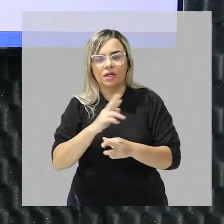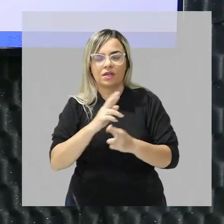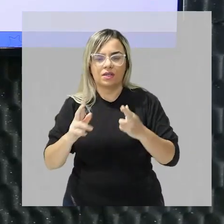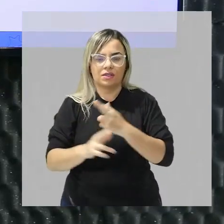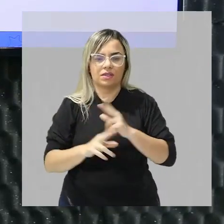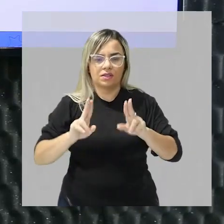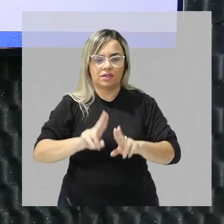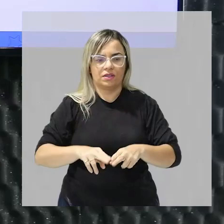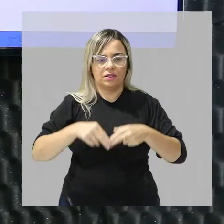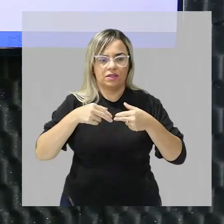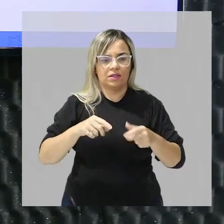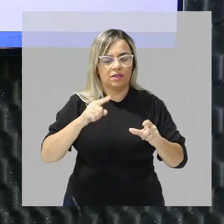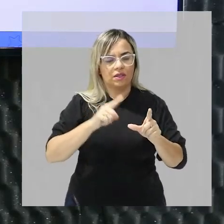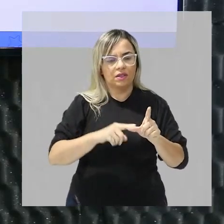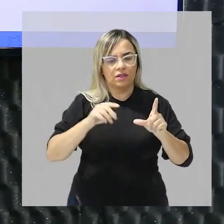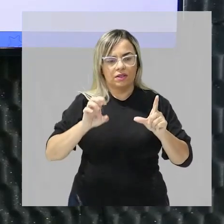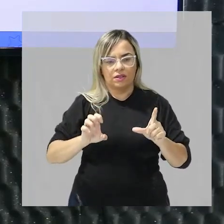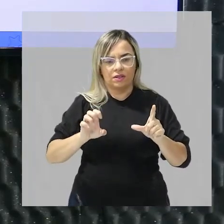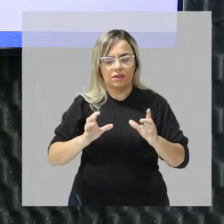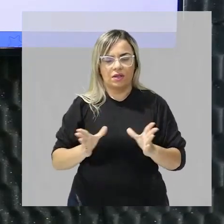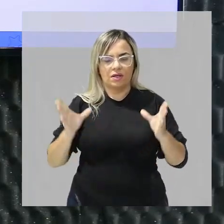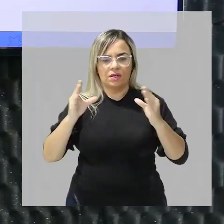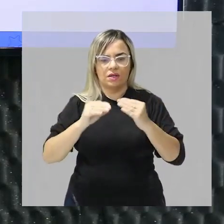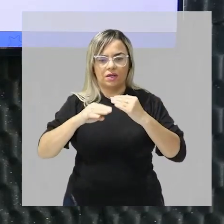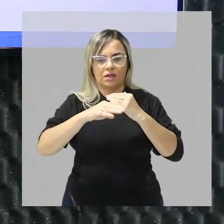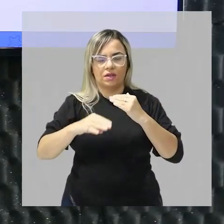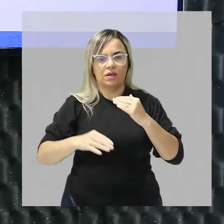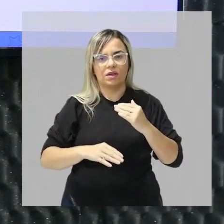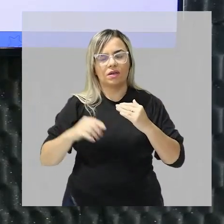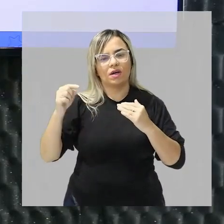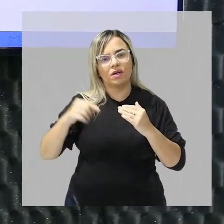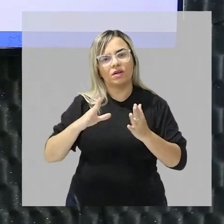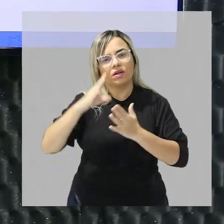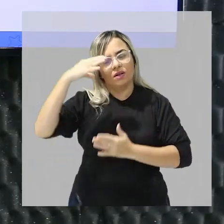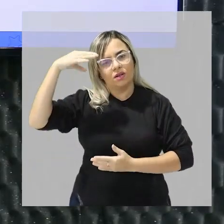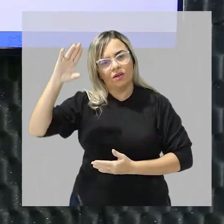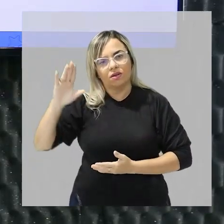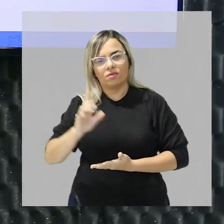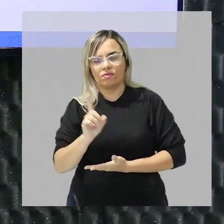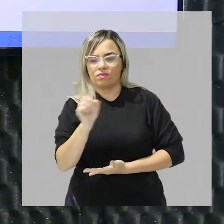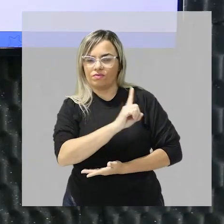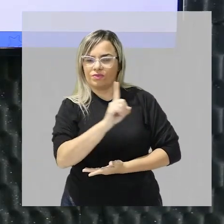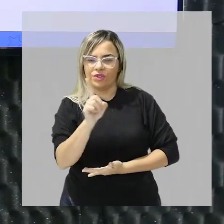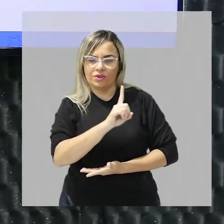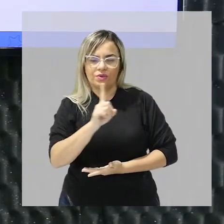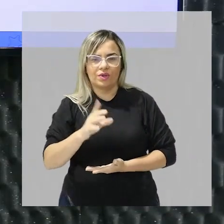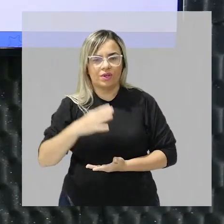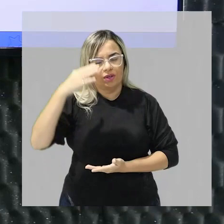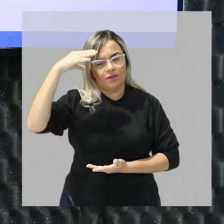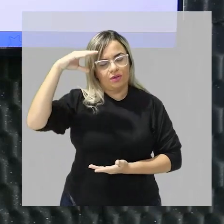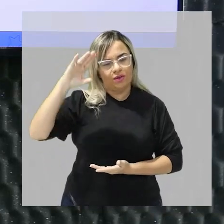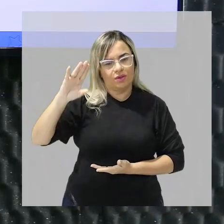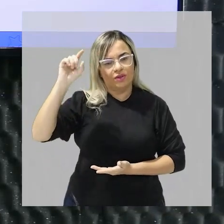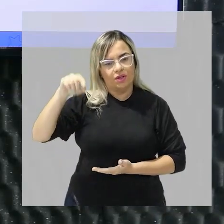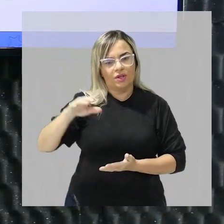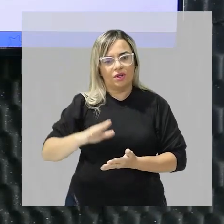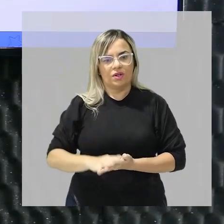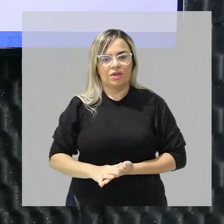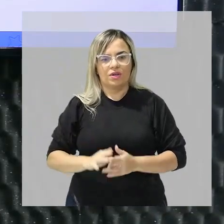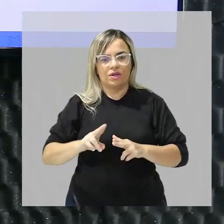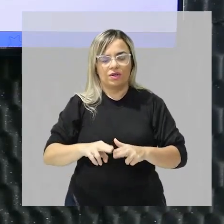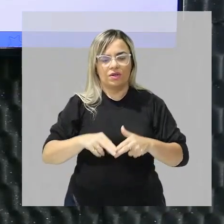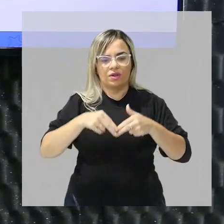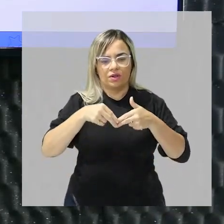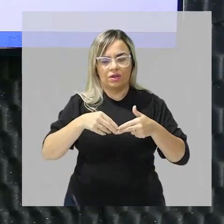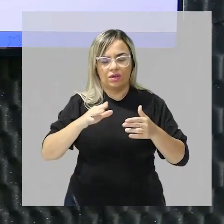E. Reduzir as desigualdades culturais. Mais uma vez, não é a questão cultural, é a questão étnica. Tudo bem